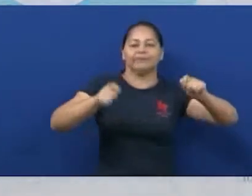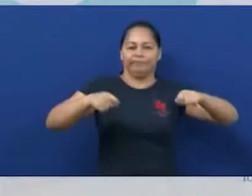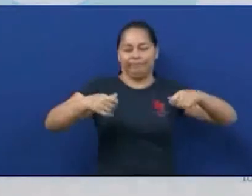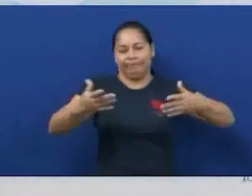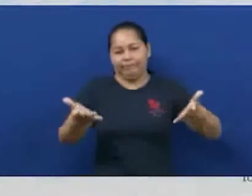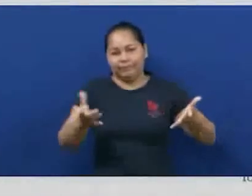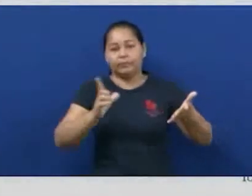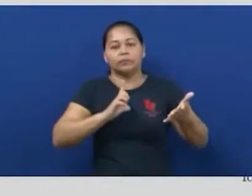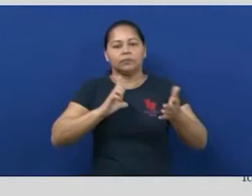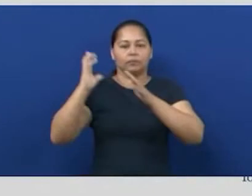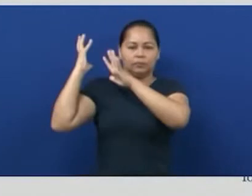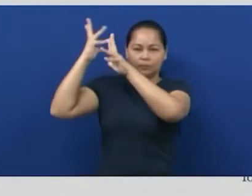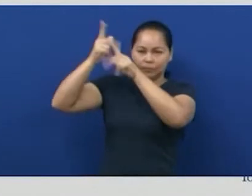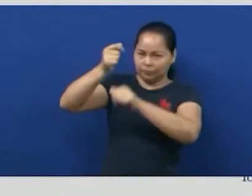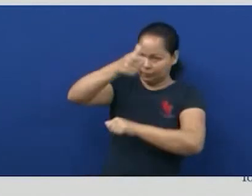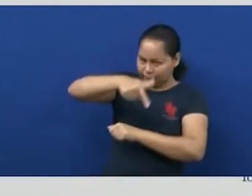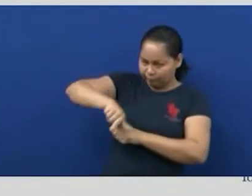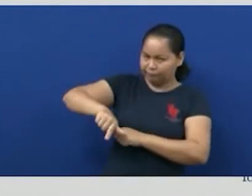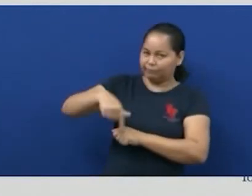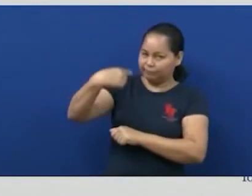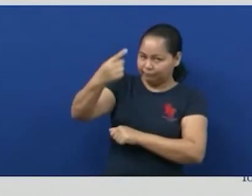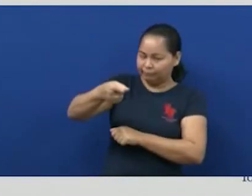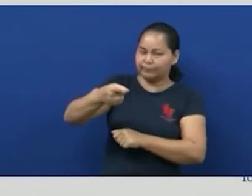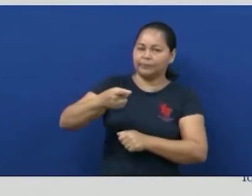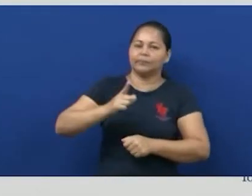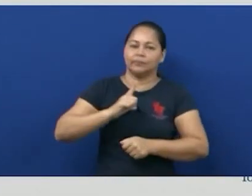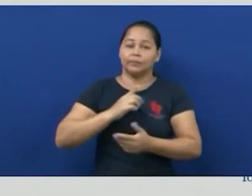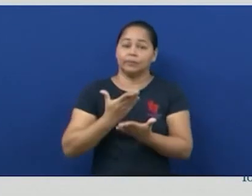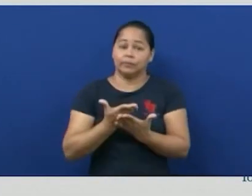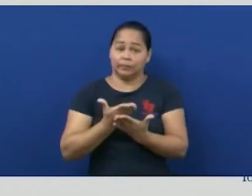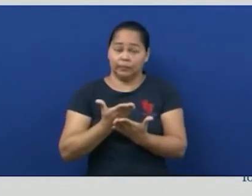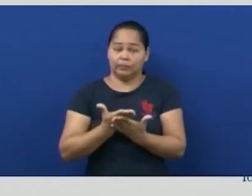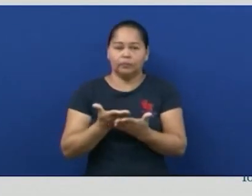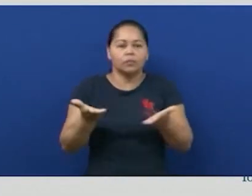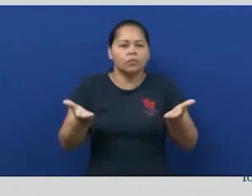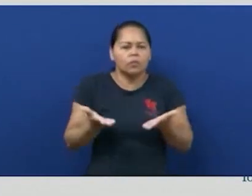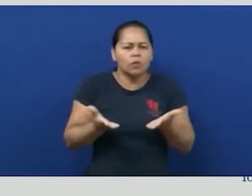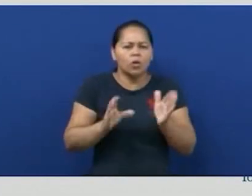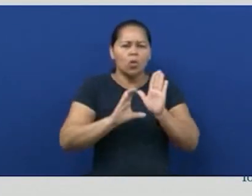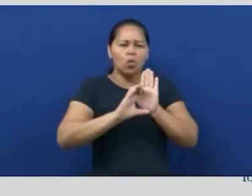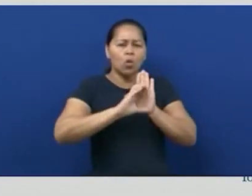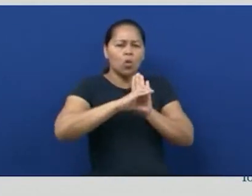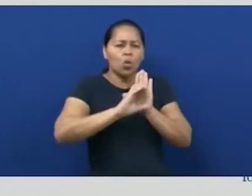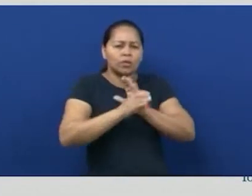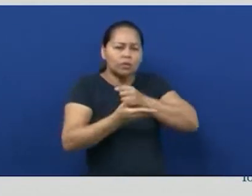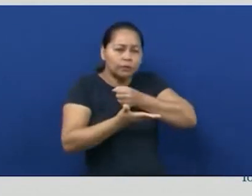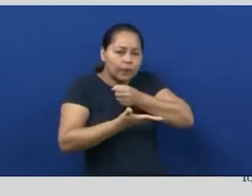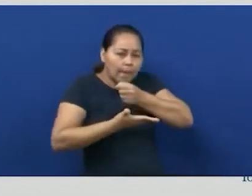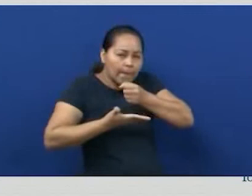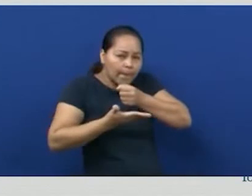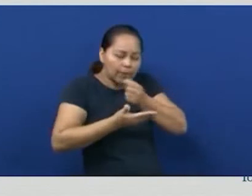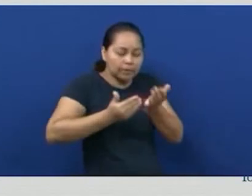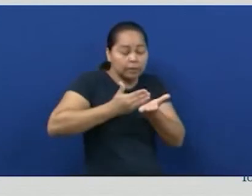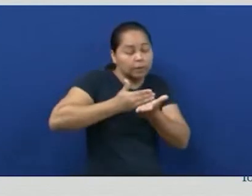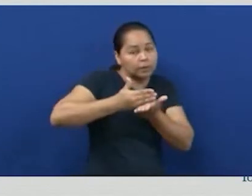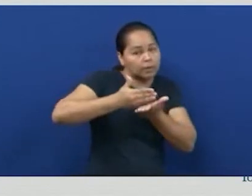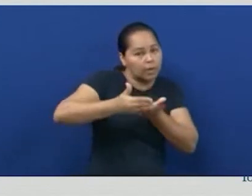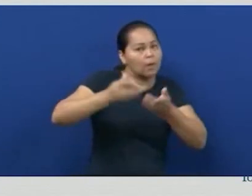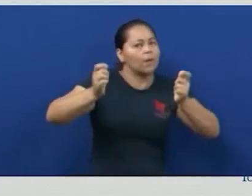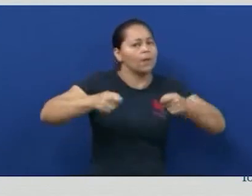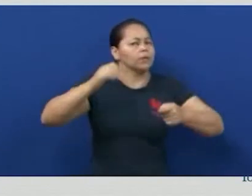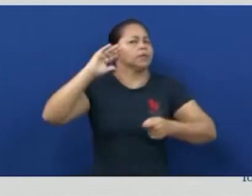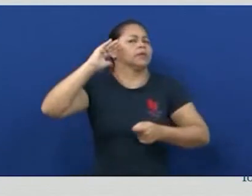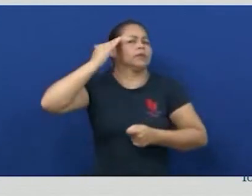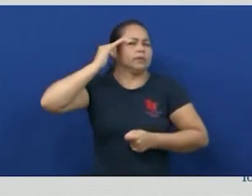processos nas próximas aulas. Aqui a gente está só dando os conceitos iniciais para que a gente possa